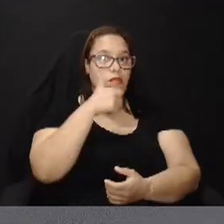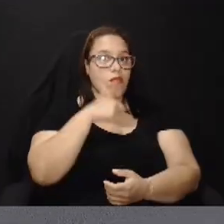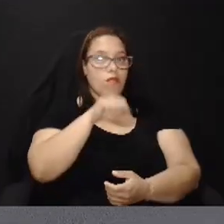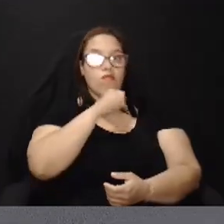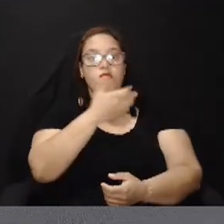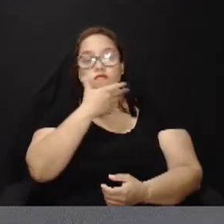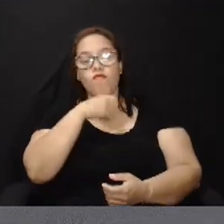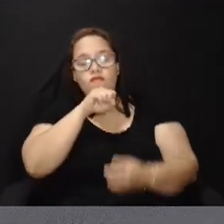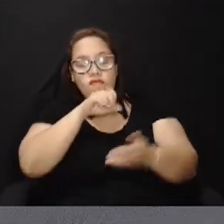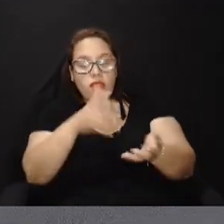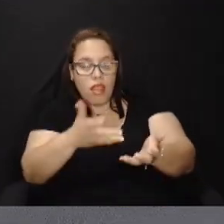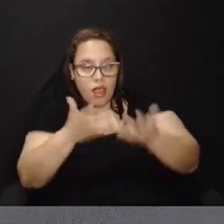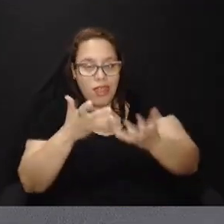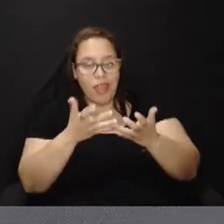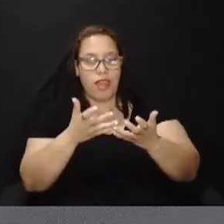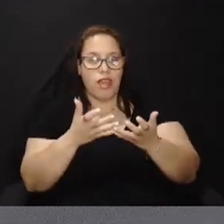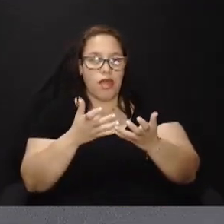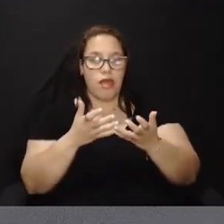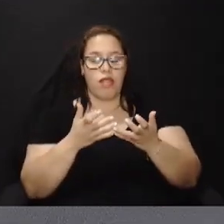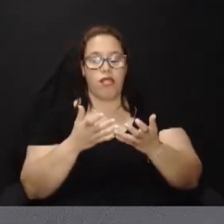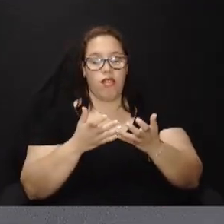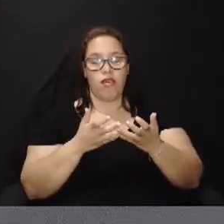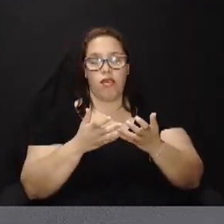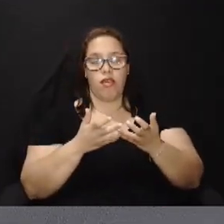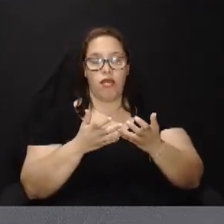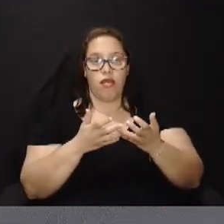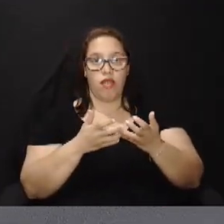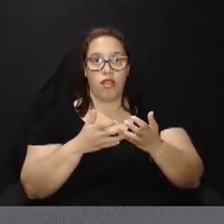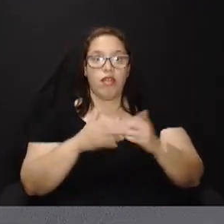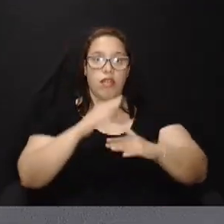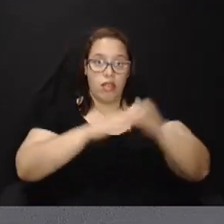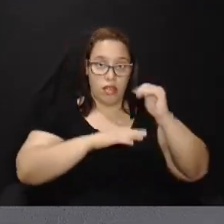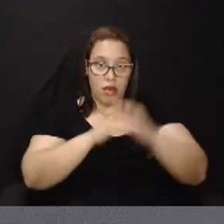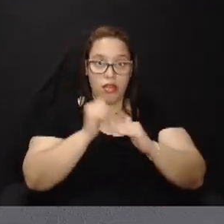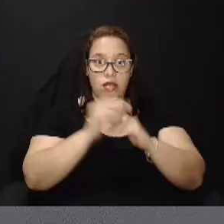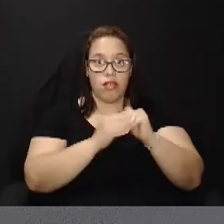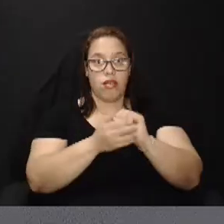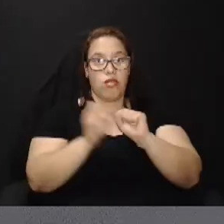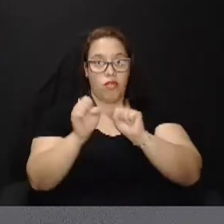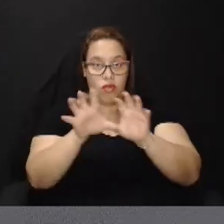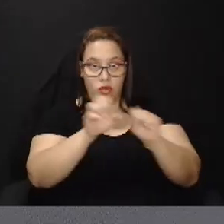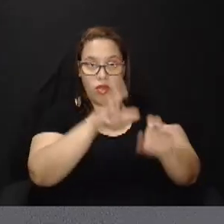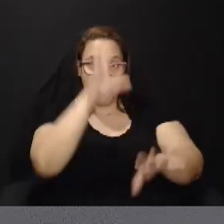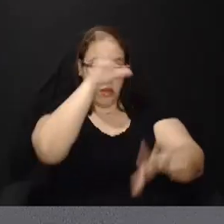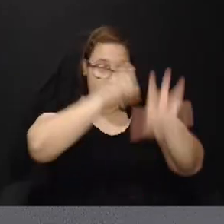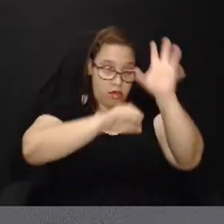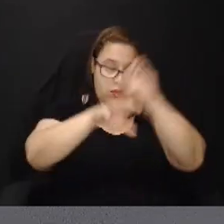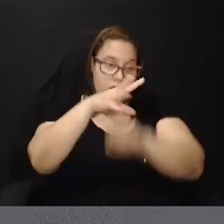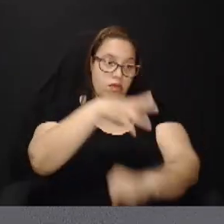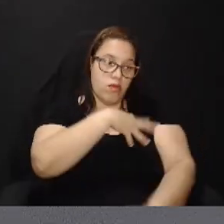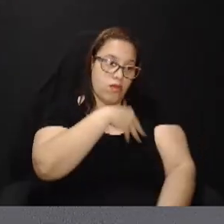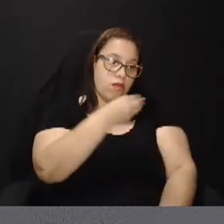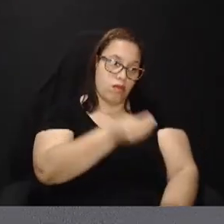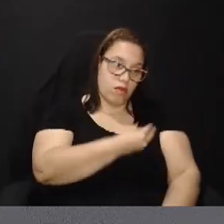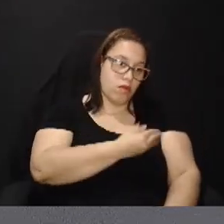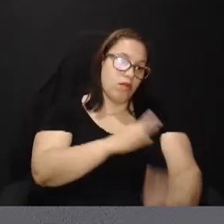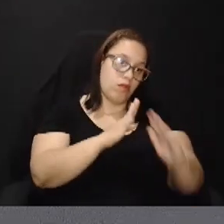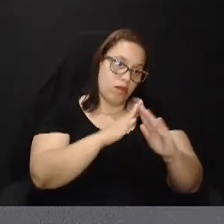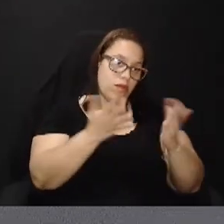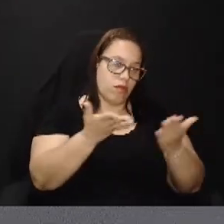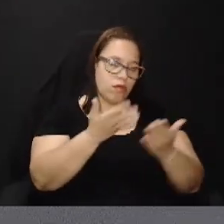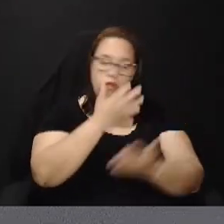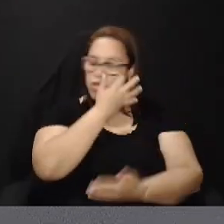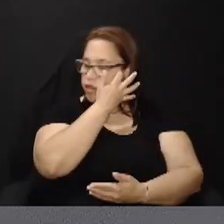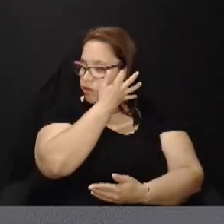das condições aí da tratativa, né, de ensino, de aprendizado da vida escolar do seu filho. E aí o